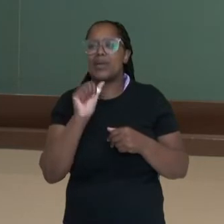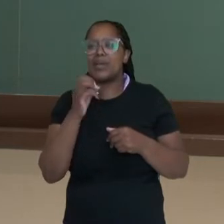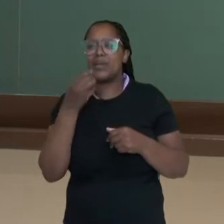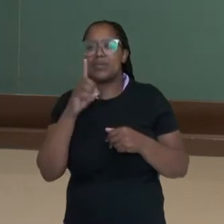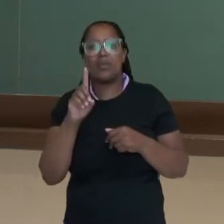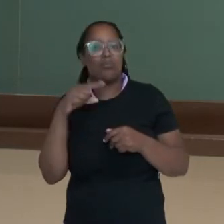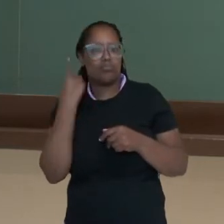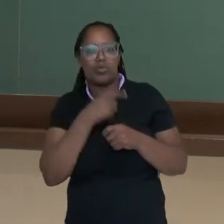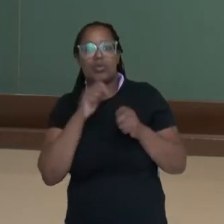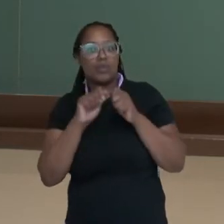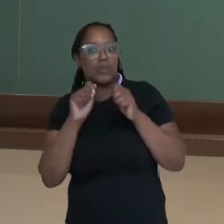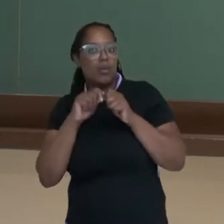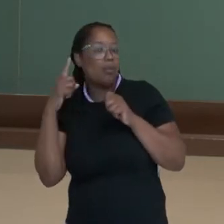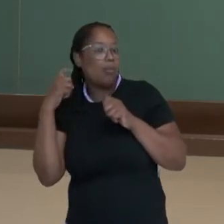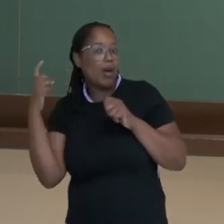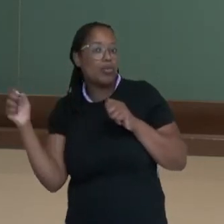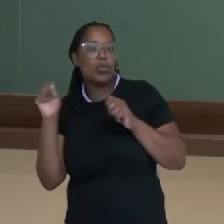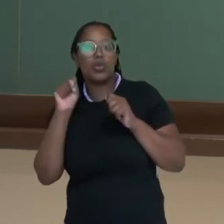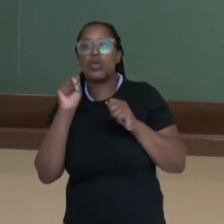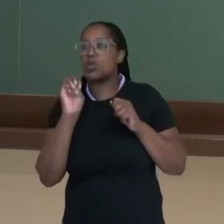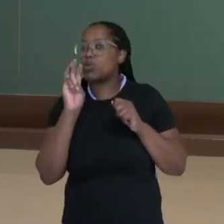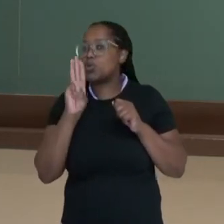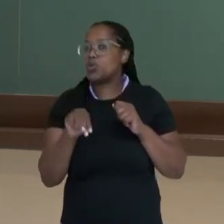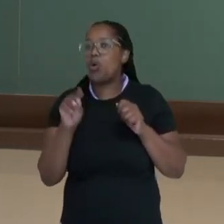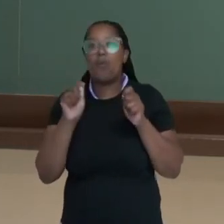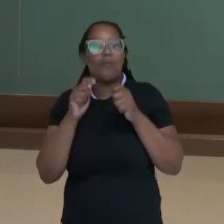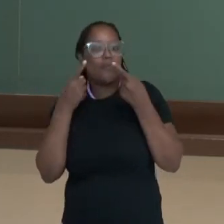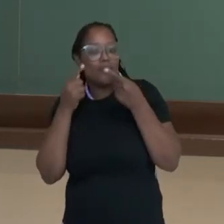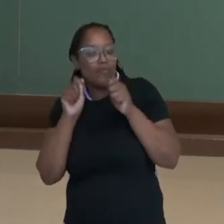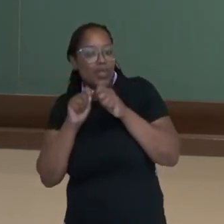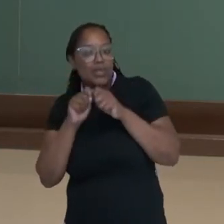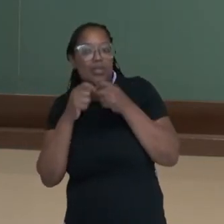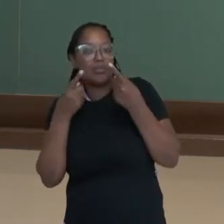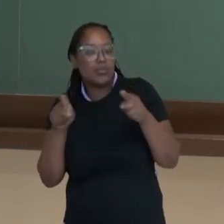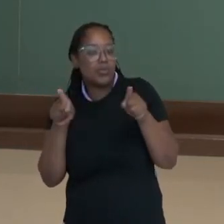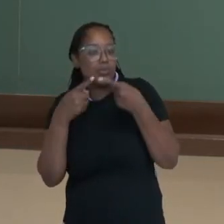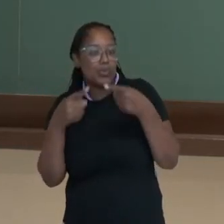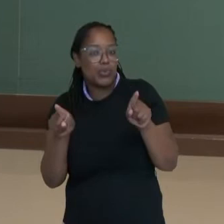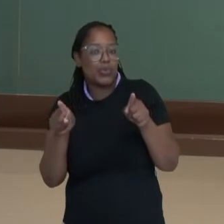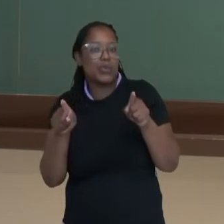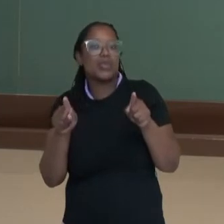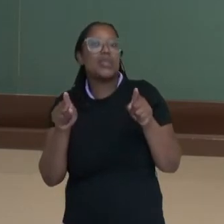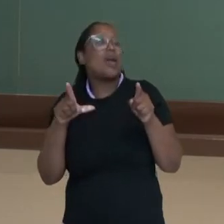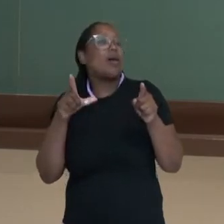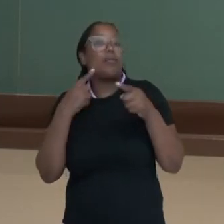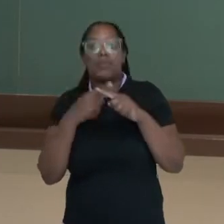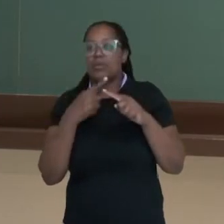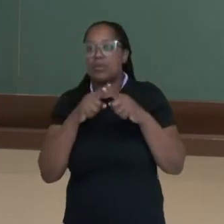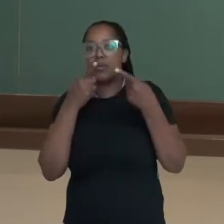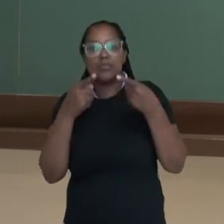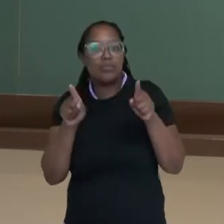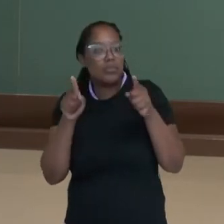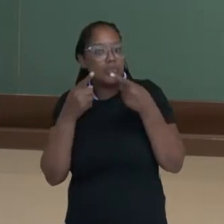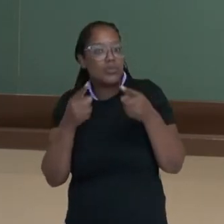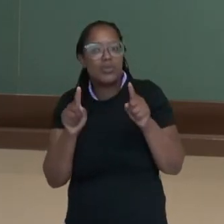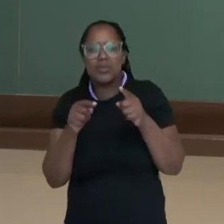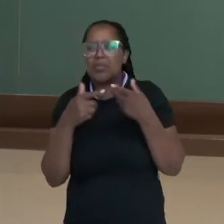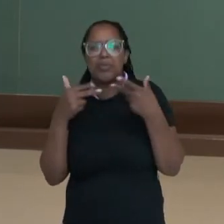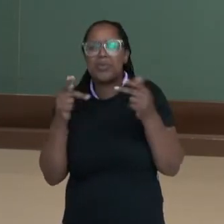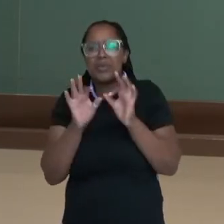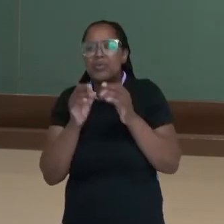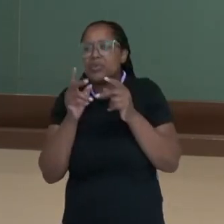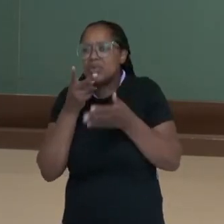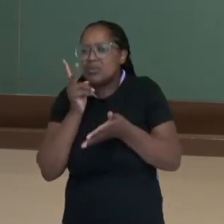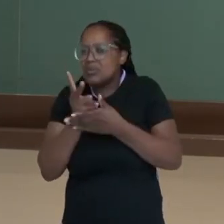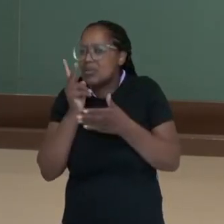faz som, instrumento ao qual a gente faz música, né? A gente utiliza vários. Inclusive, a música é uma coisa muito comum em